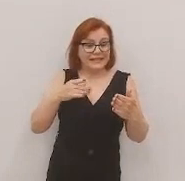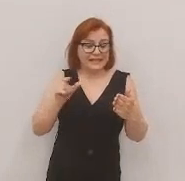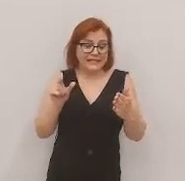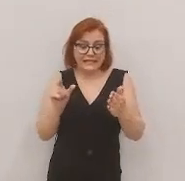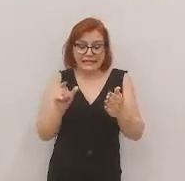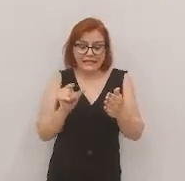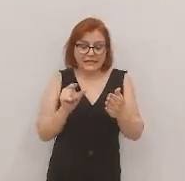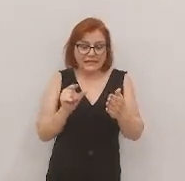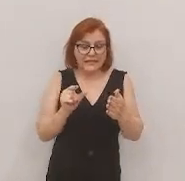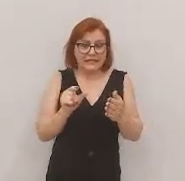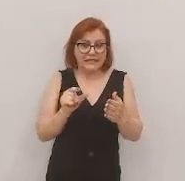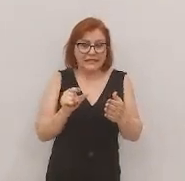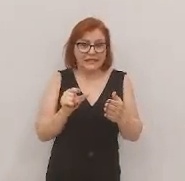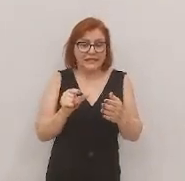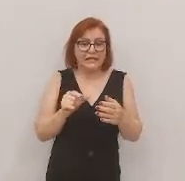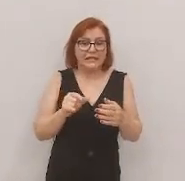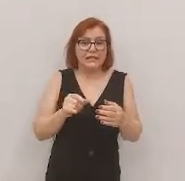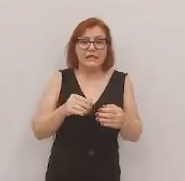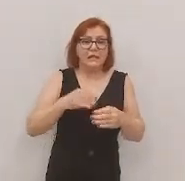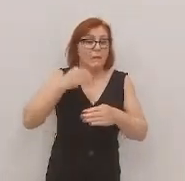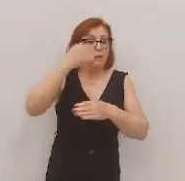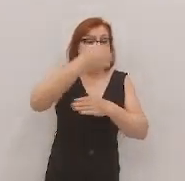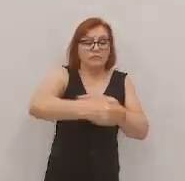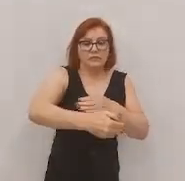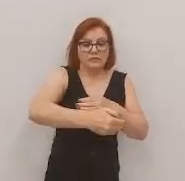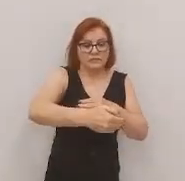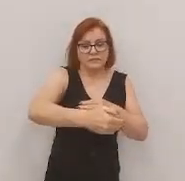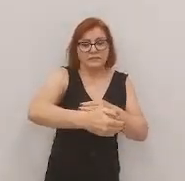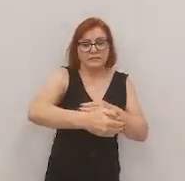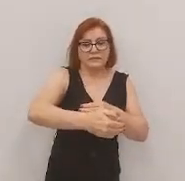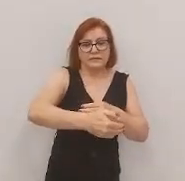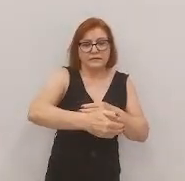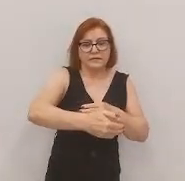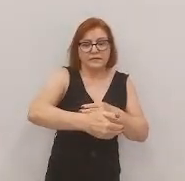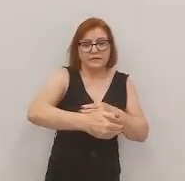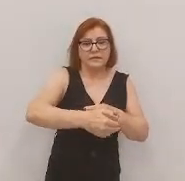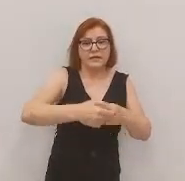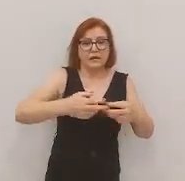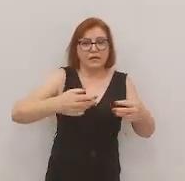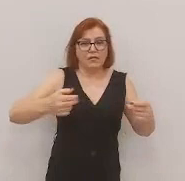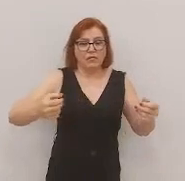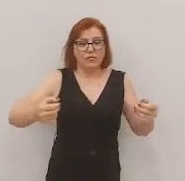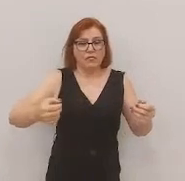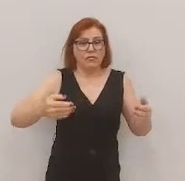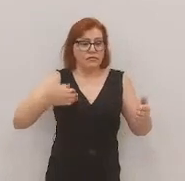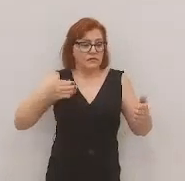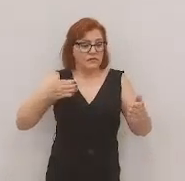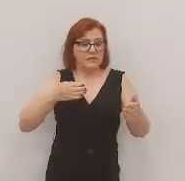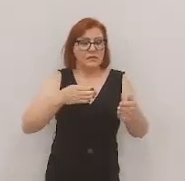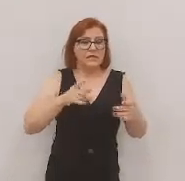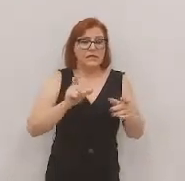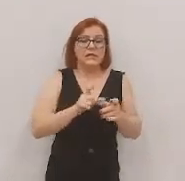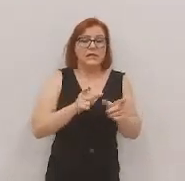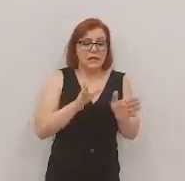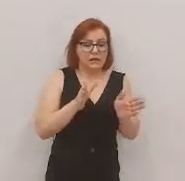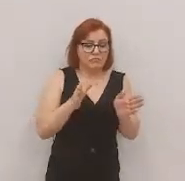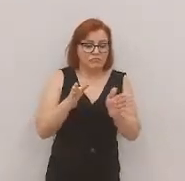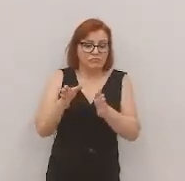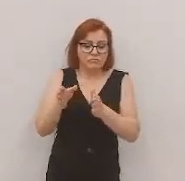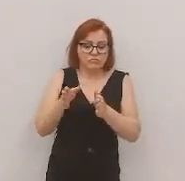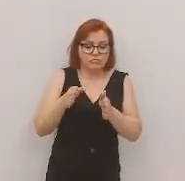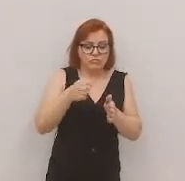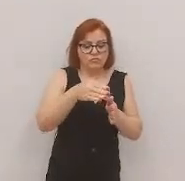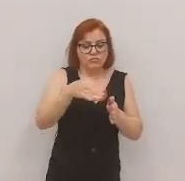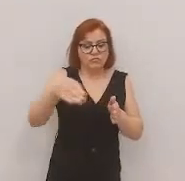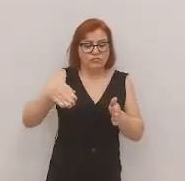de uma esfera. Ele não pode ultrapassar essa esfera. Ó Senhor Jesus. Pedro, você passa